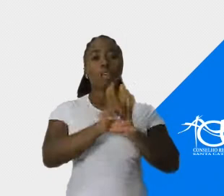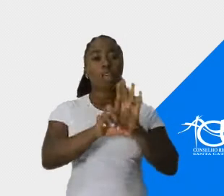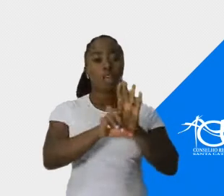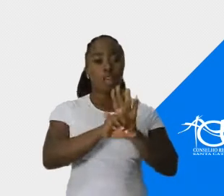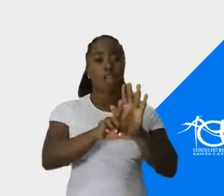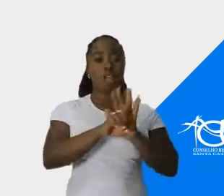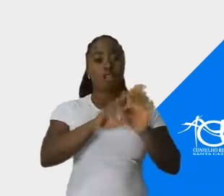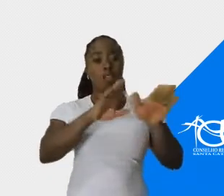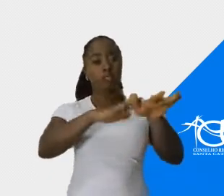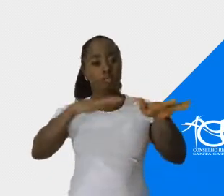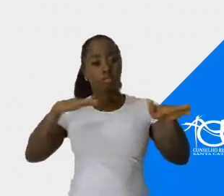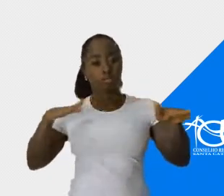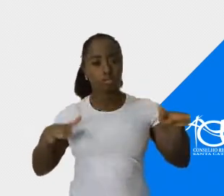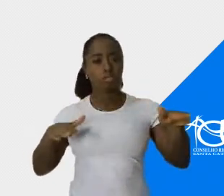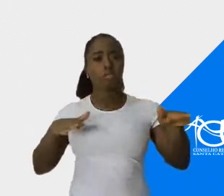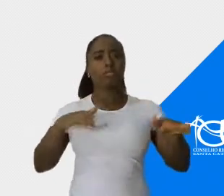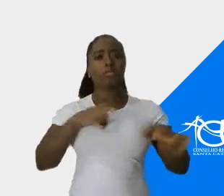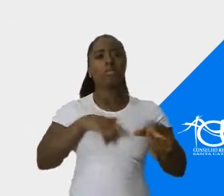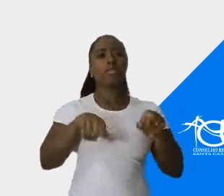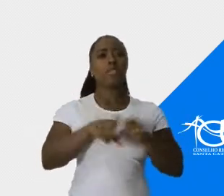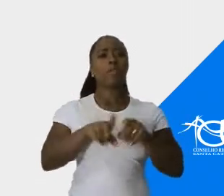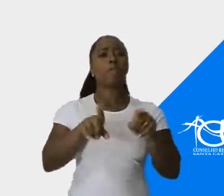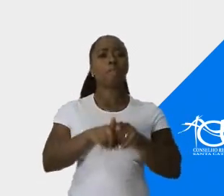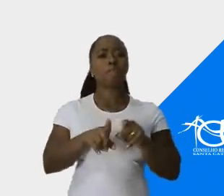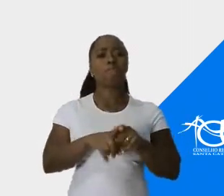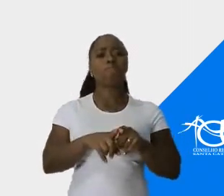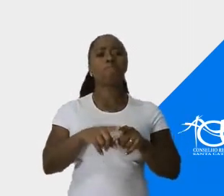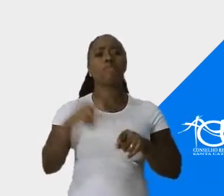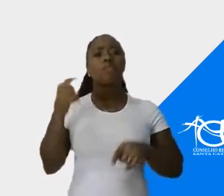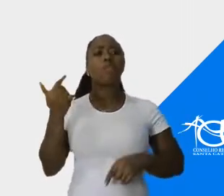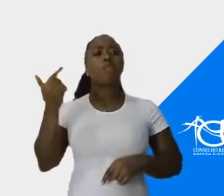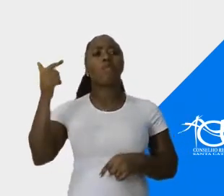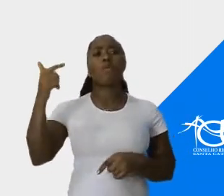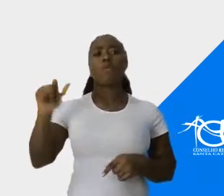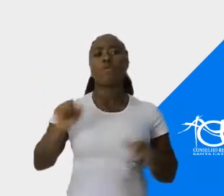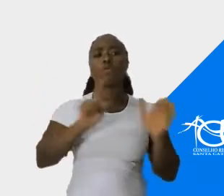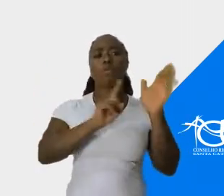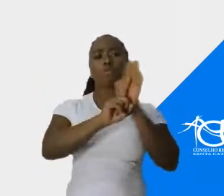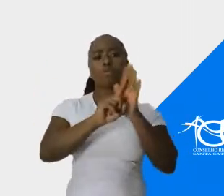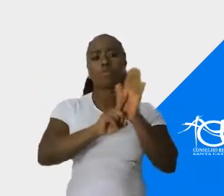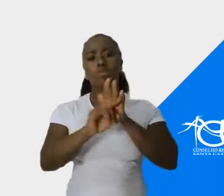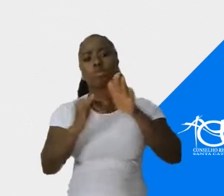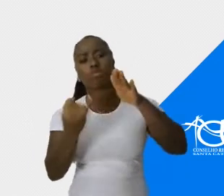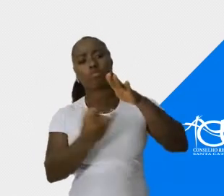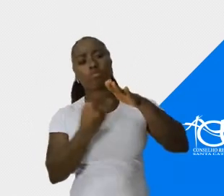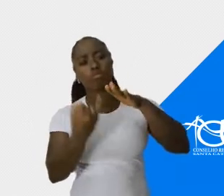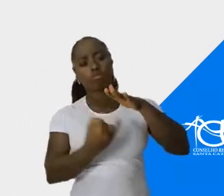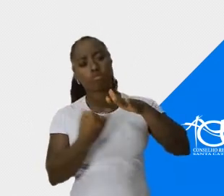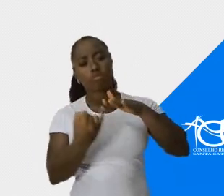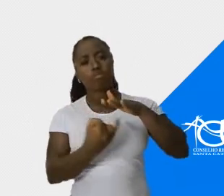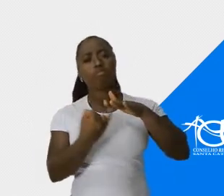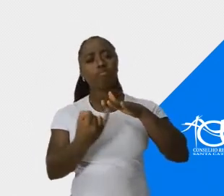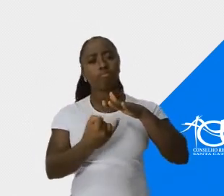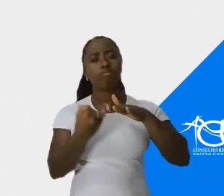outras pesquisadores e entidades nacionais, no sentido de compreender e apoiar lutas, né,